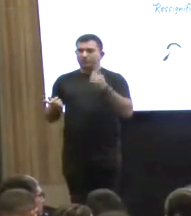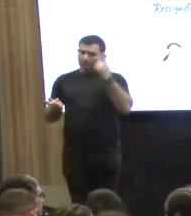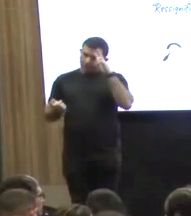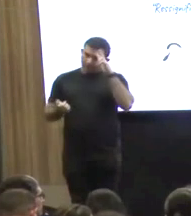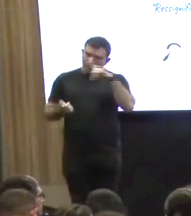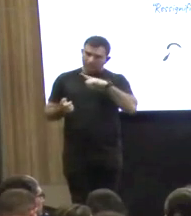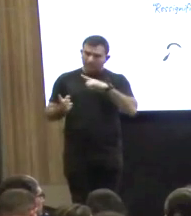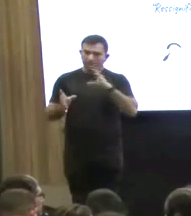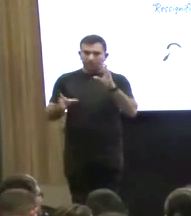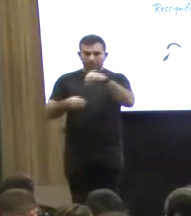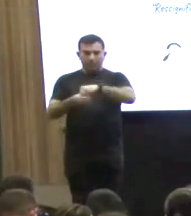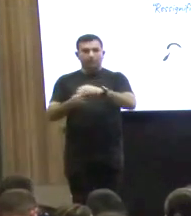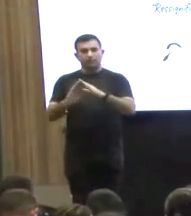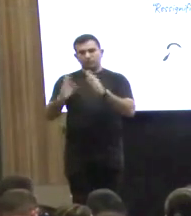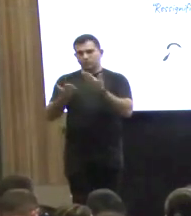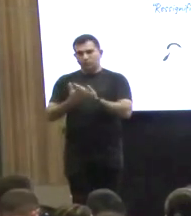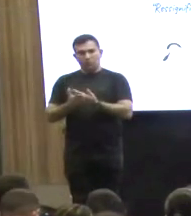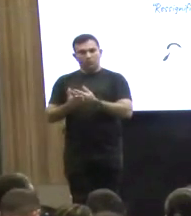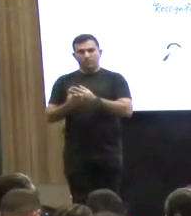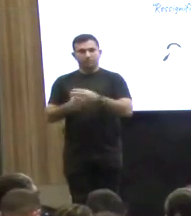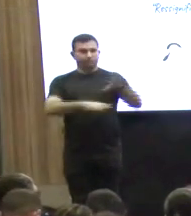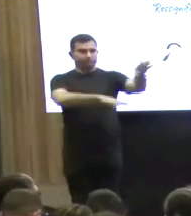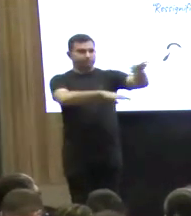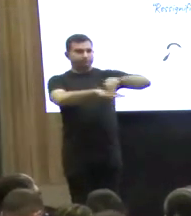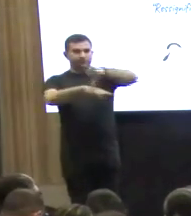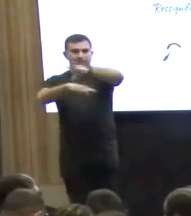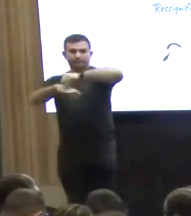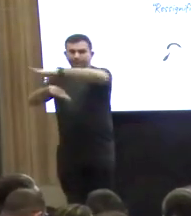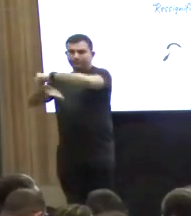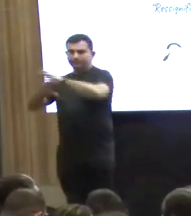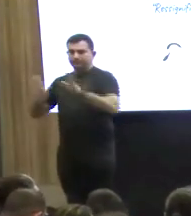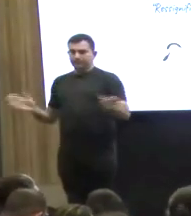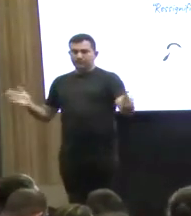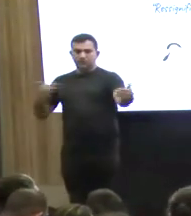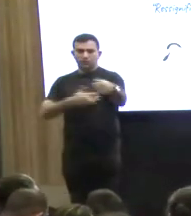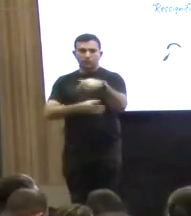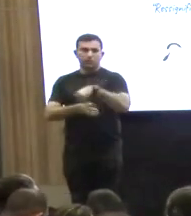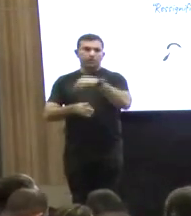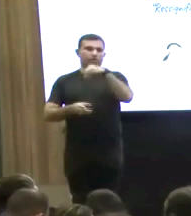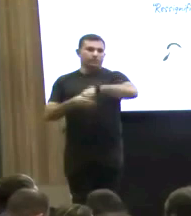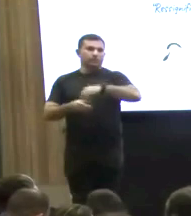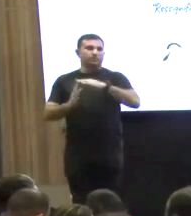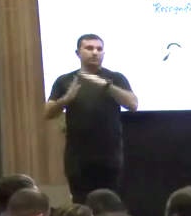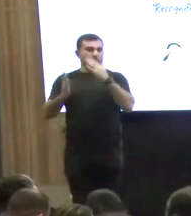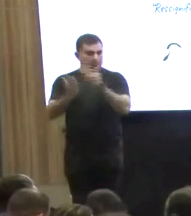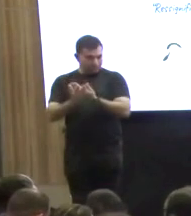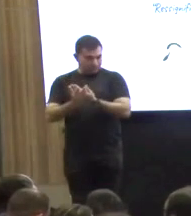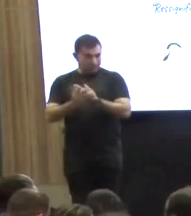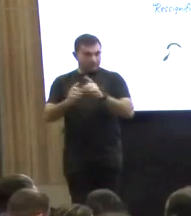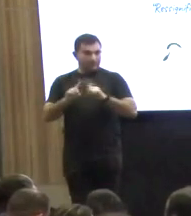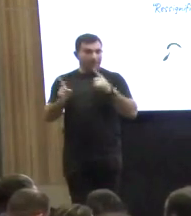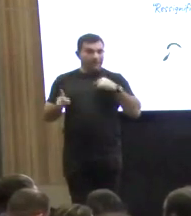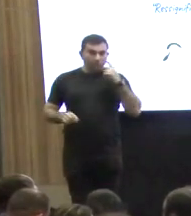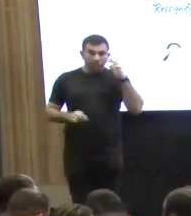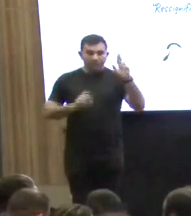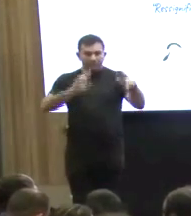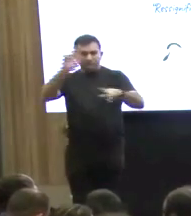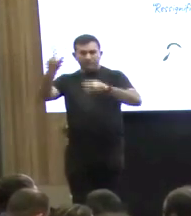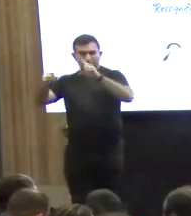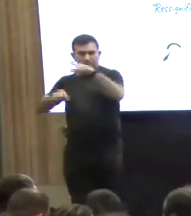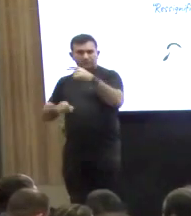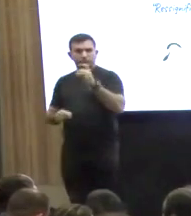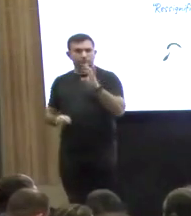para a educação é de que as diferenças, elas são muito mais do que aquilo que eu vejo e que distingo a olho nu. Aquilo que me